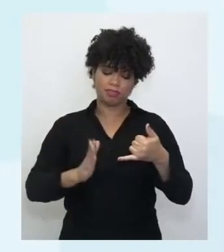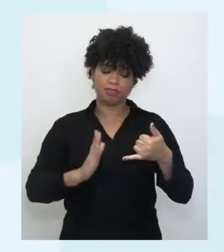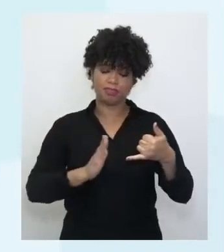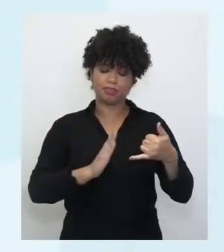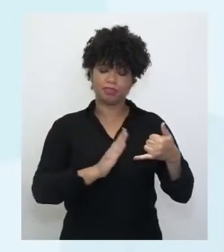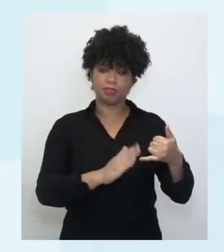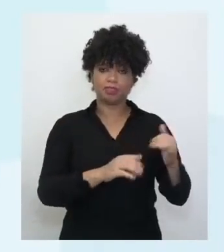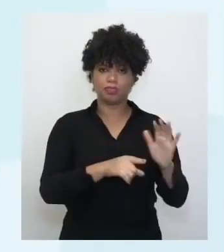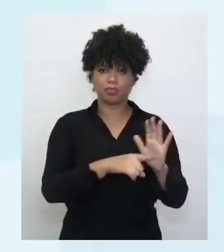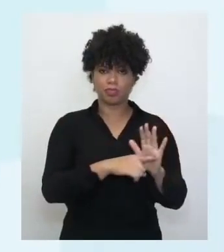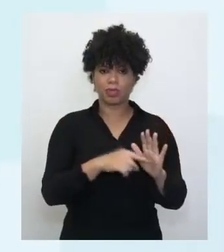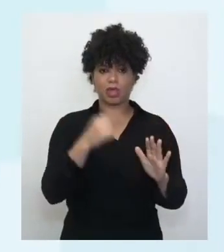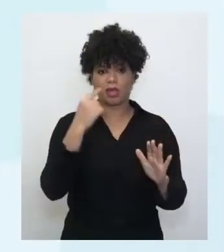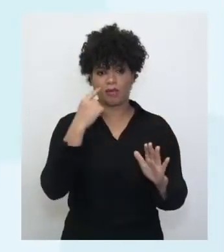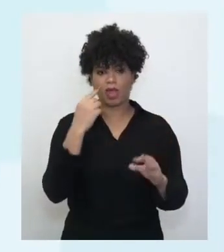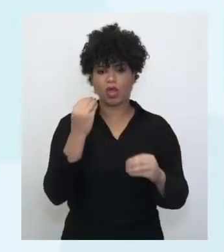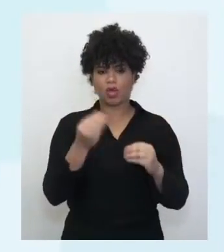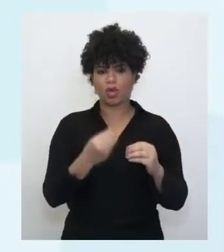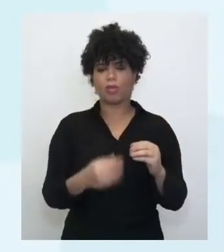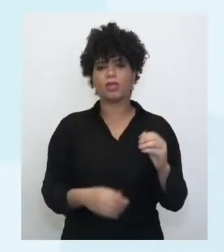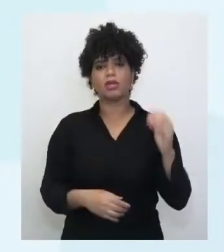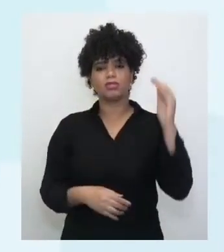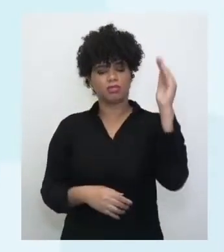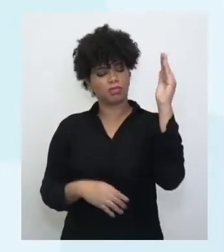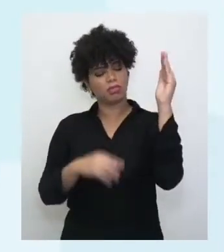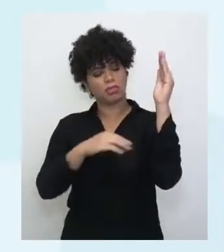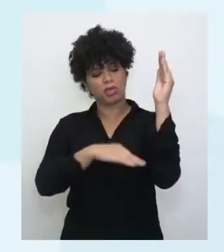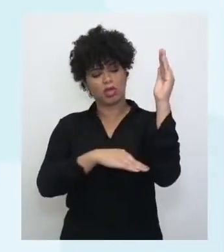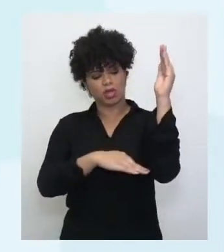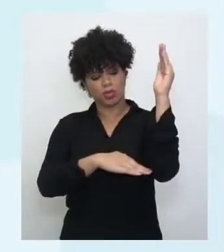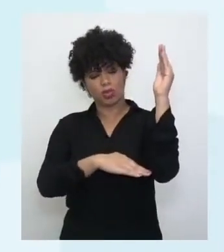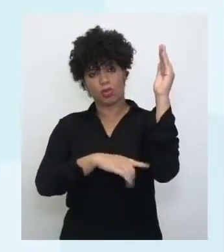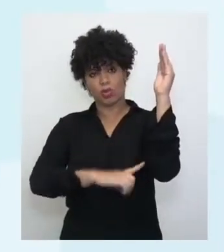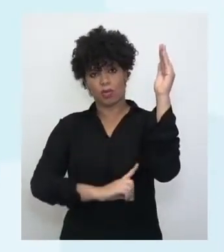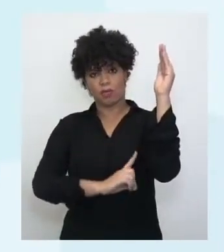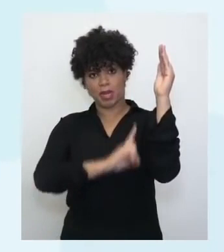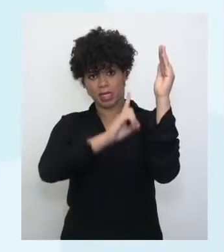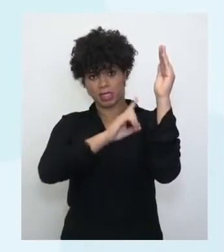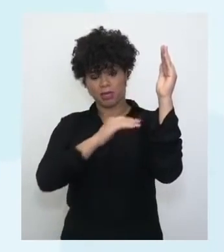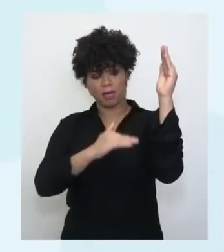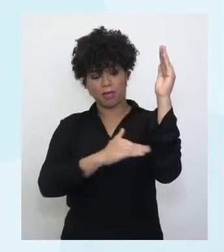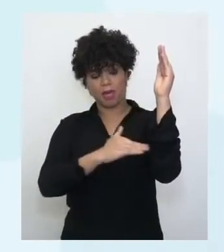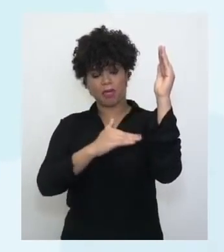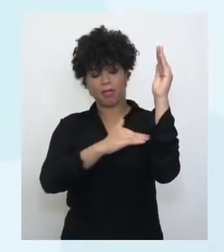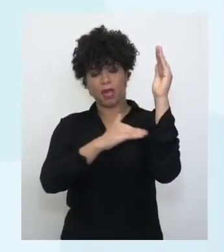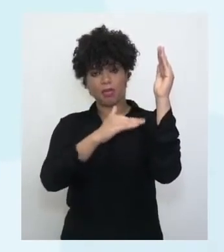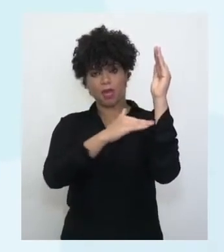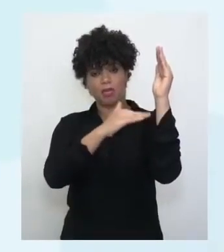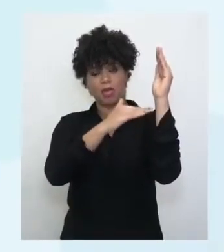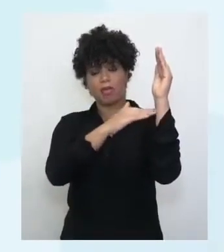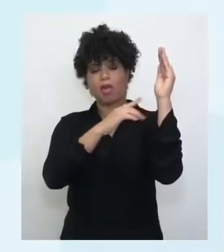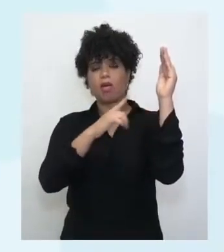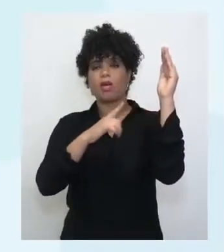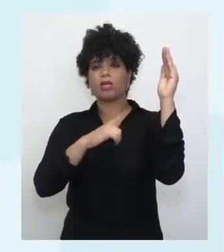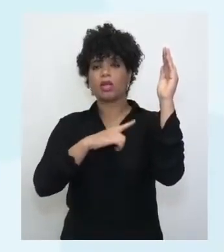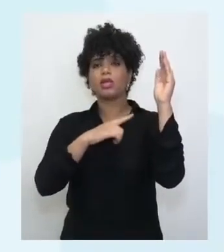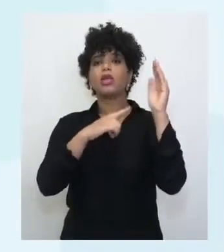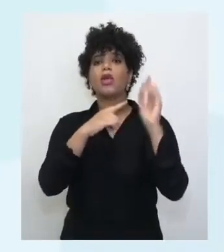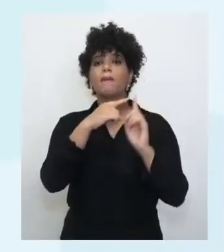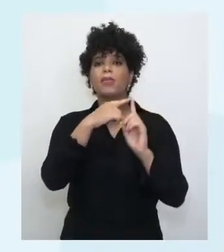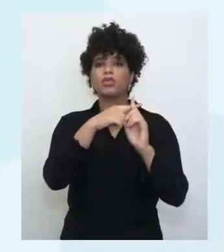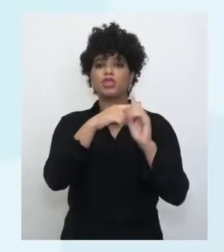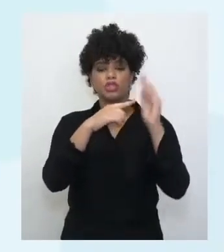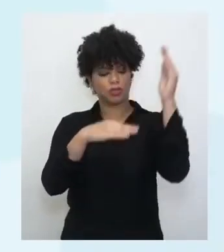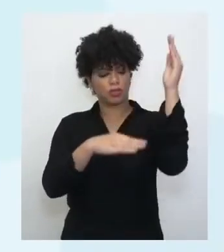da origem, são os negativos. E quando a gente tem o plano cartesiano, a gente vai marcar pontos, isso mesmo. E o ponto, ele vem através de um